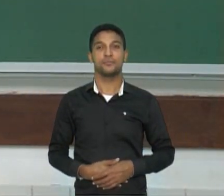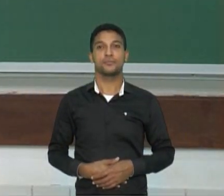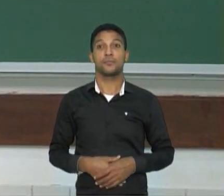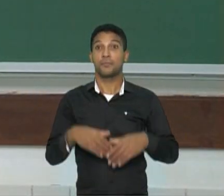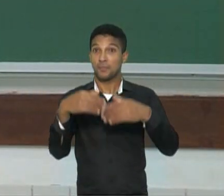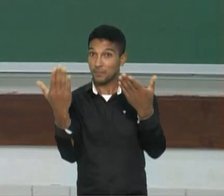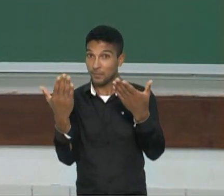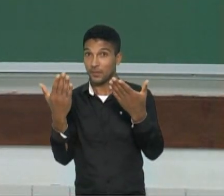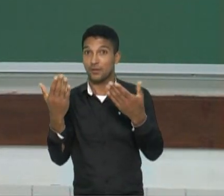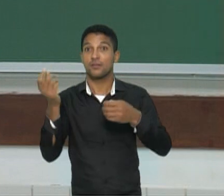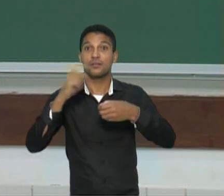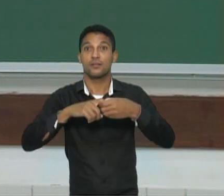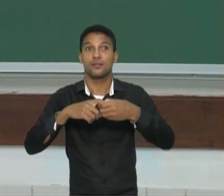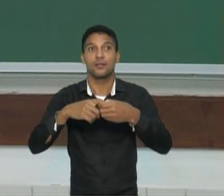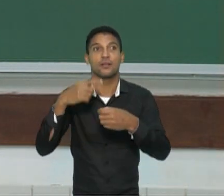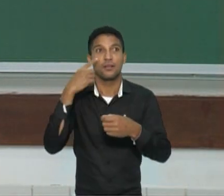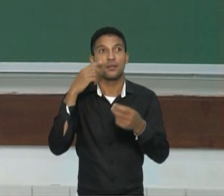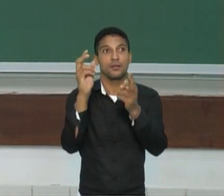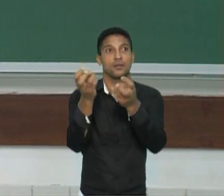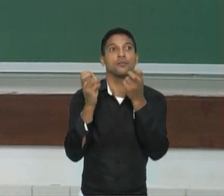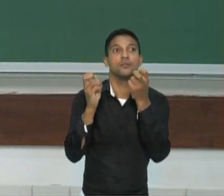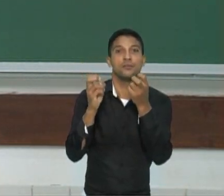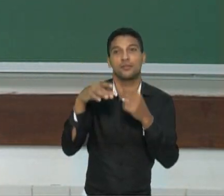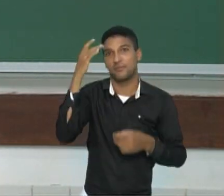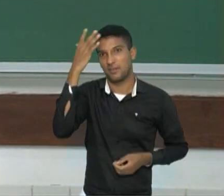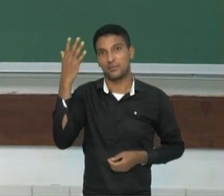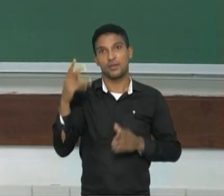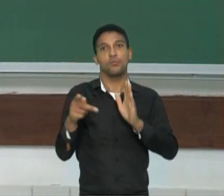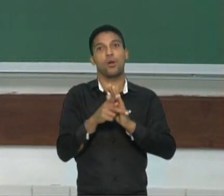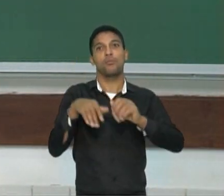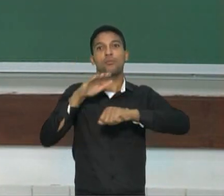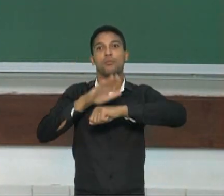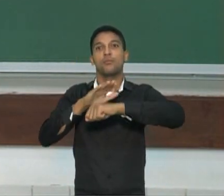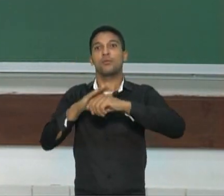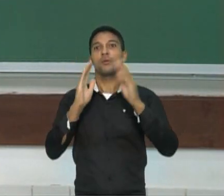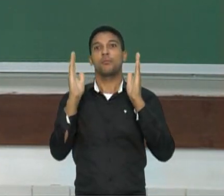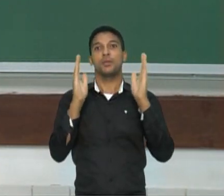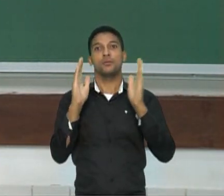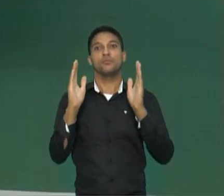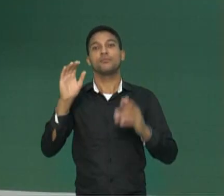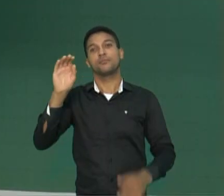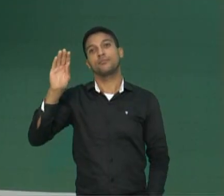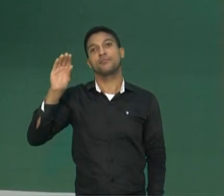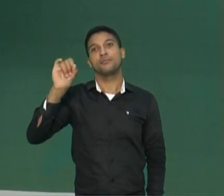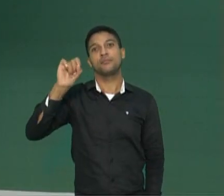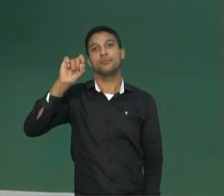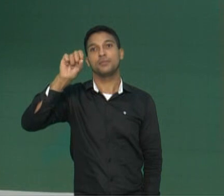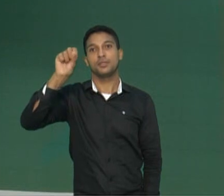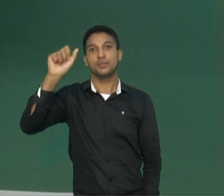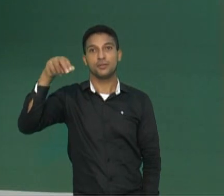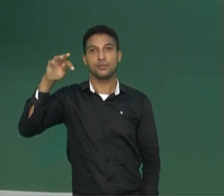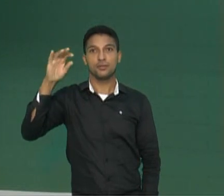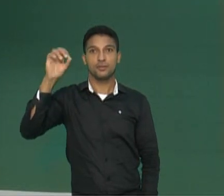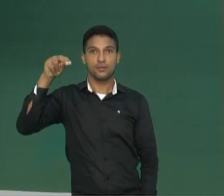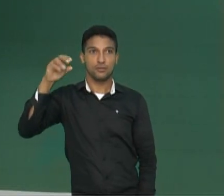Aqui, pessoal, de volta. Lógico, esse aqui está fácil, período bizantino, que é o que a gente está falando agora. Prosseguindo.